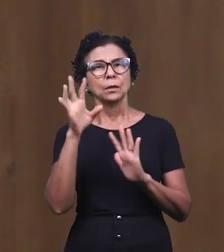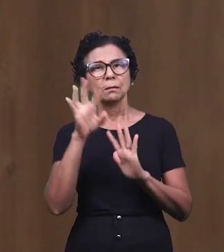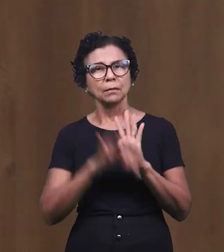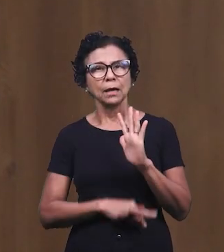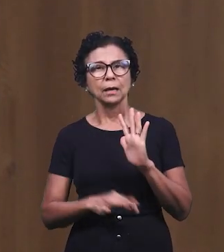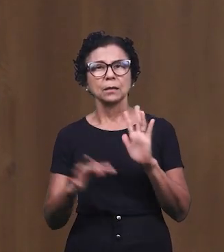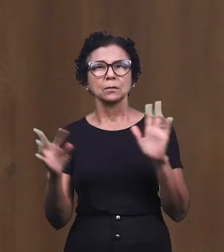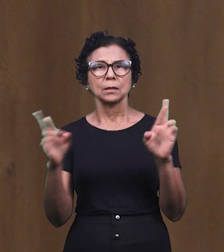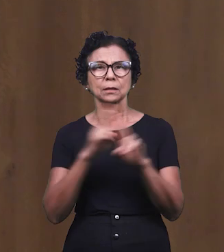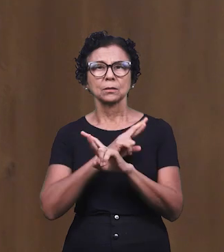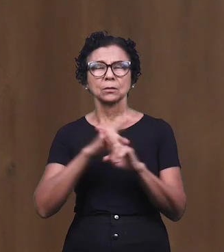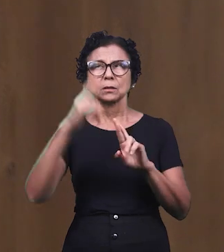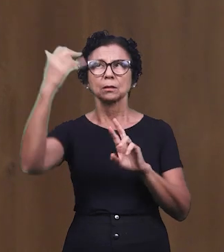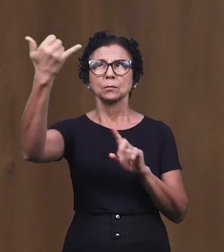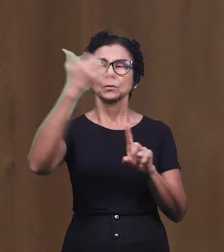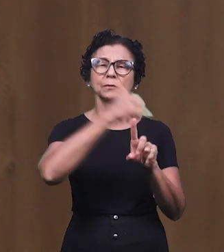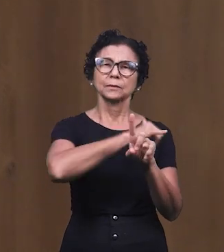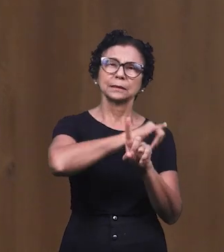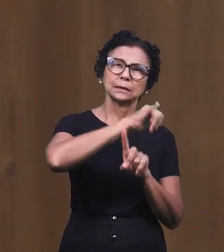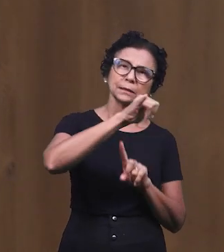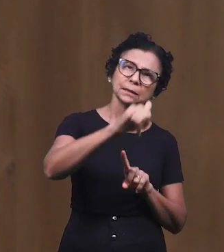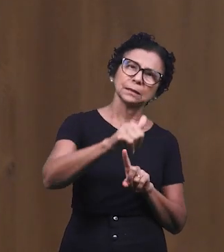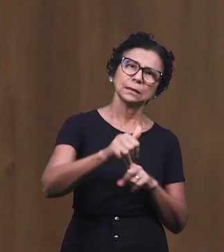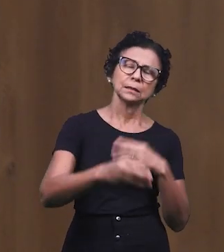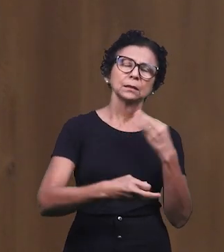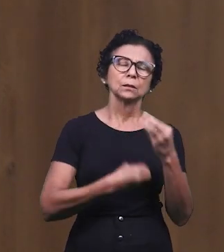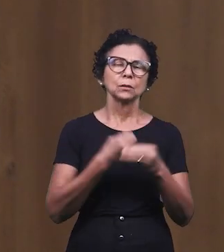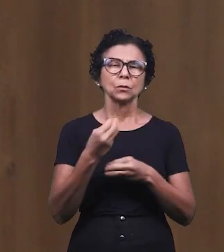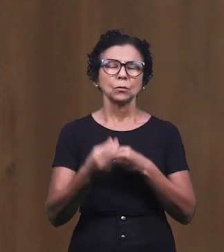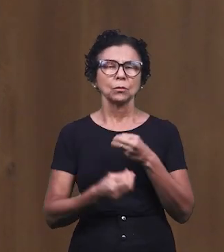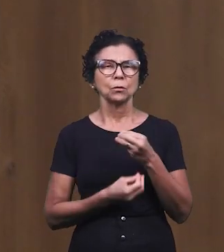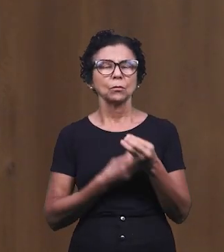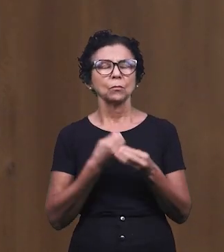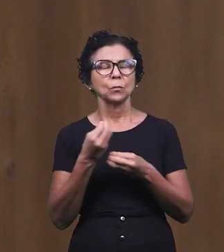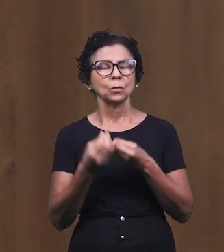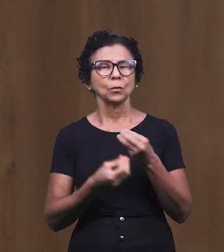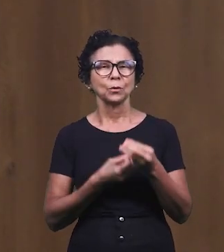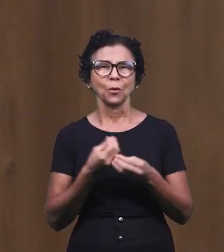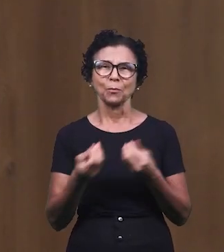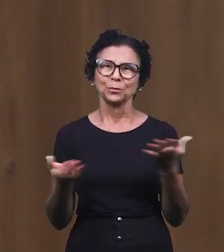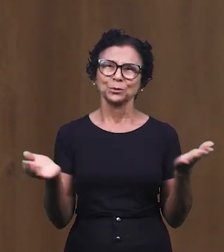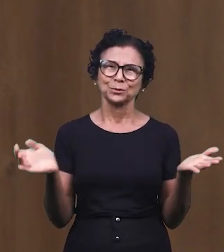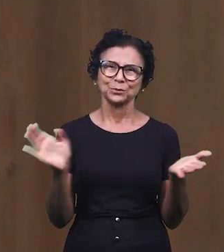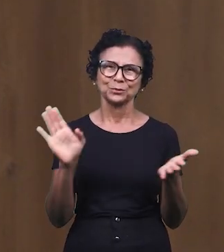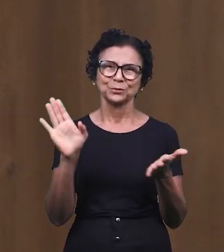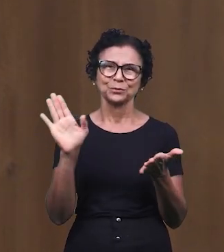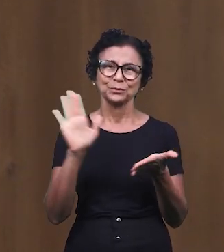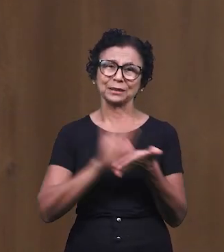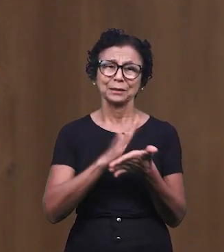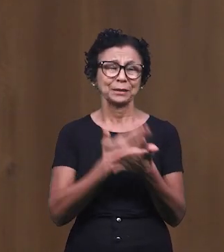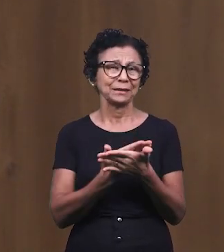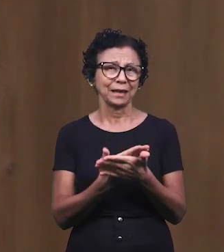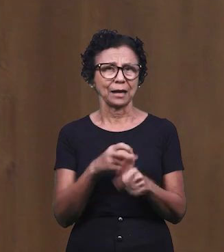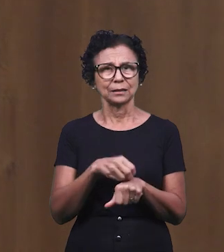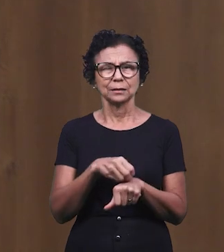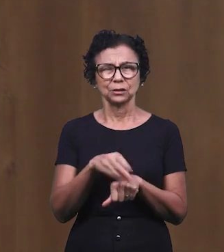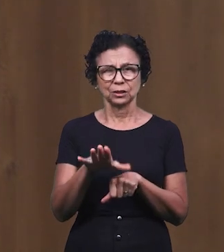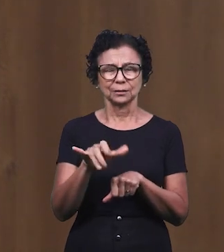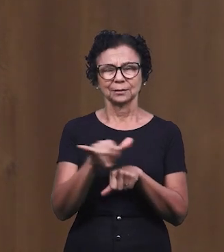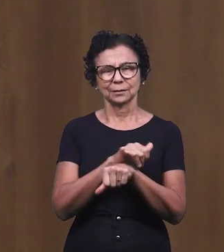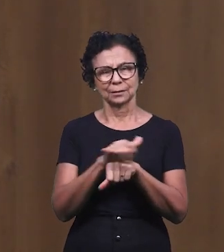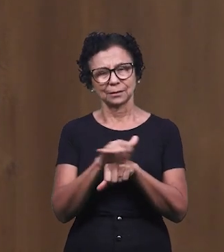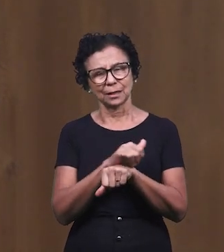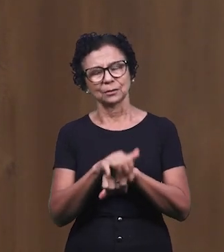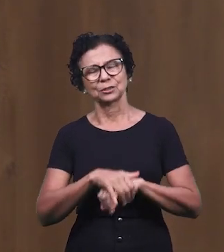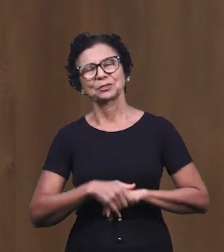como fazer um cenário. Começar a trazer essas dicas, estratégias que dá para a gente utilizar e que os irmãos possam abrir